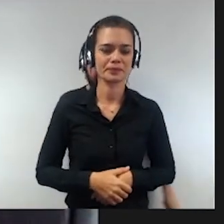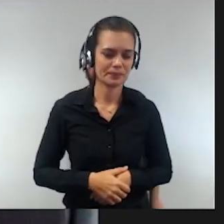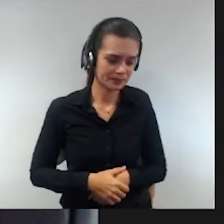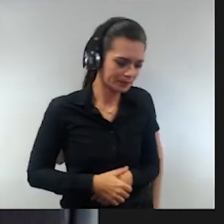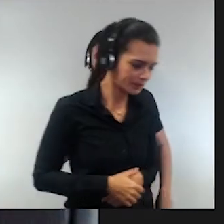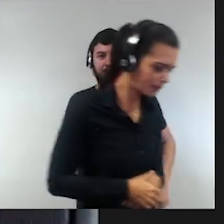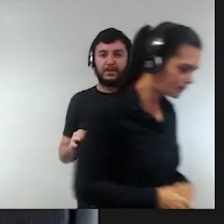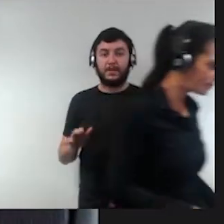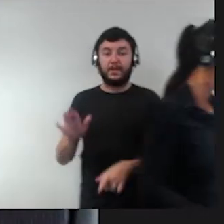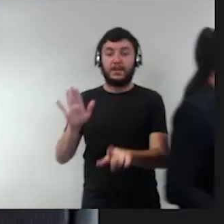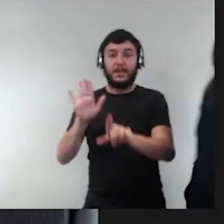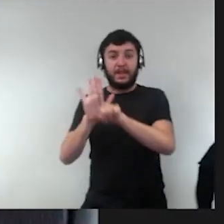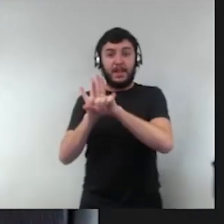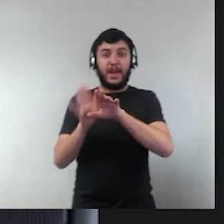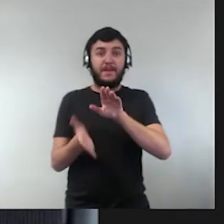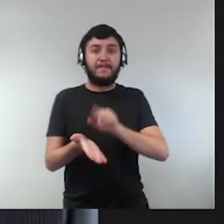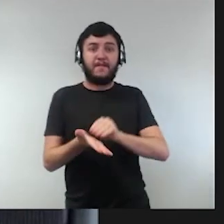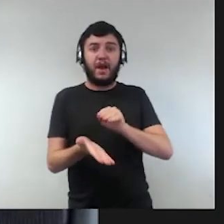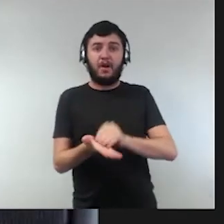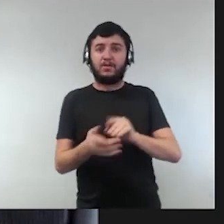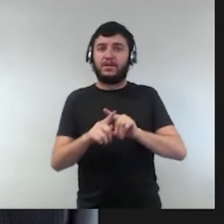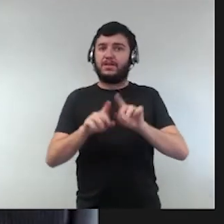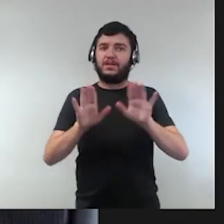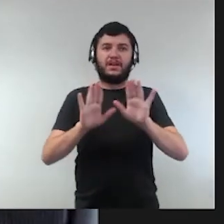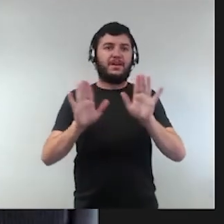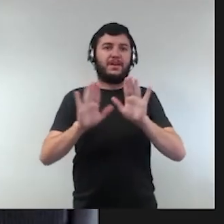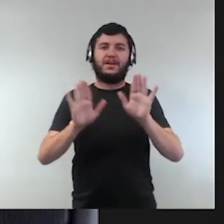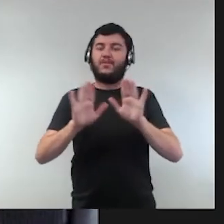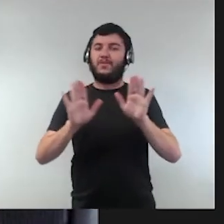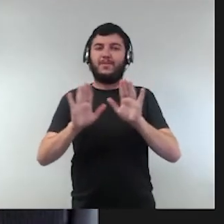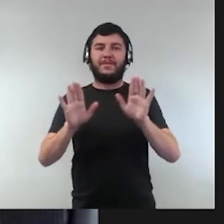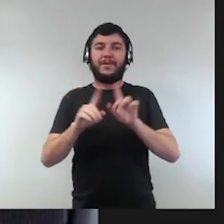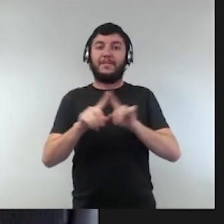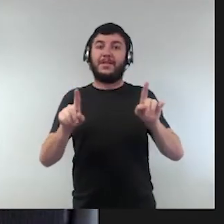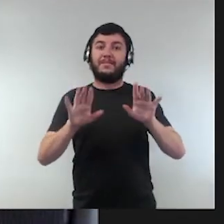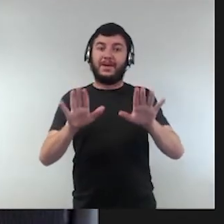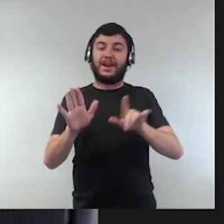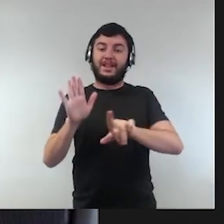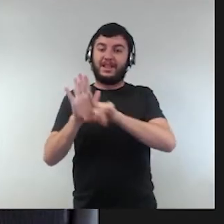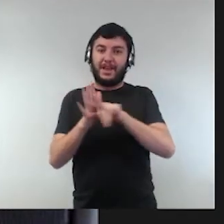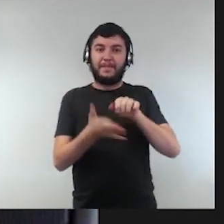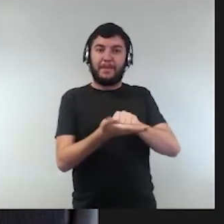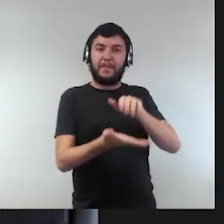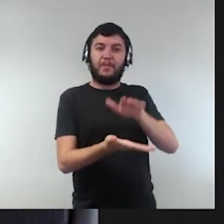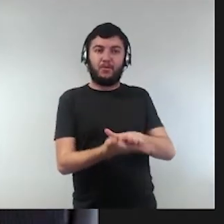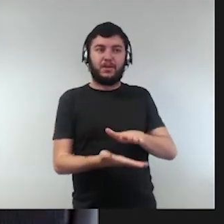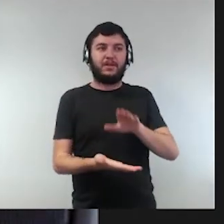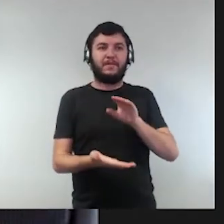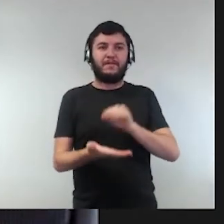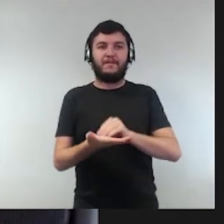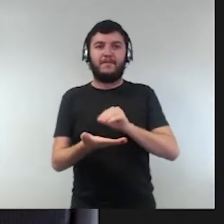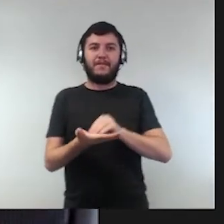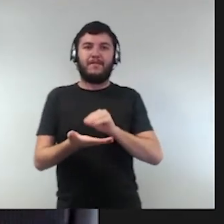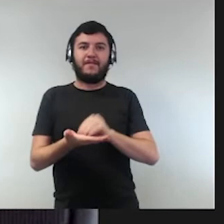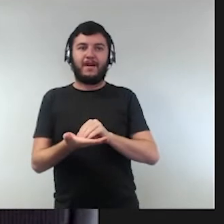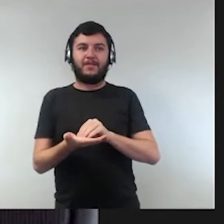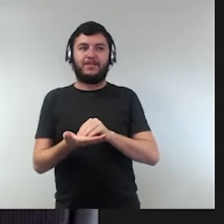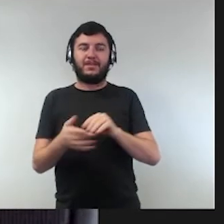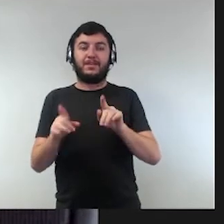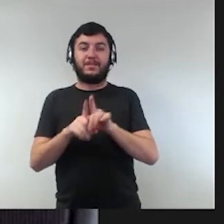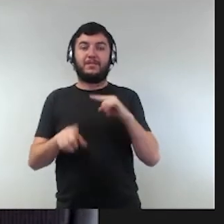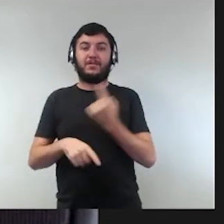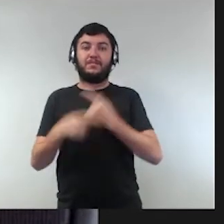lei? Não nos falta lei. Para punir, inclusive, falta. Temos, inclusive, lutado com toda a Comissão